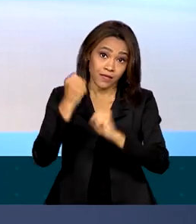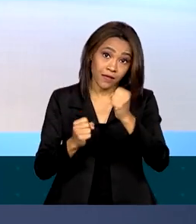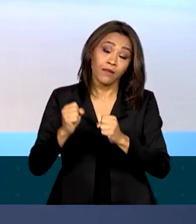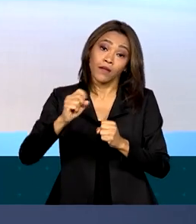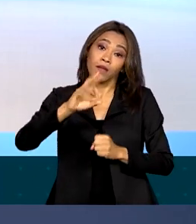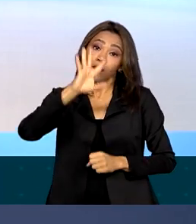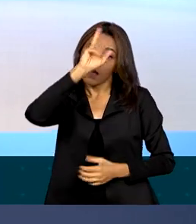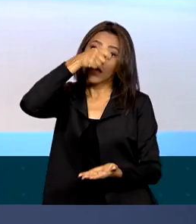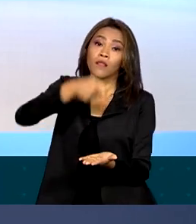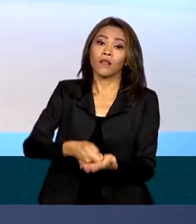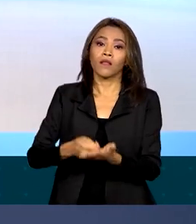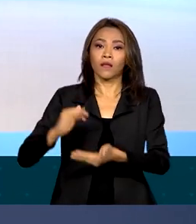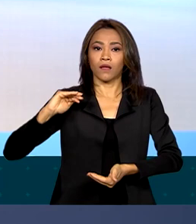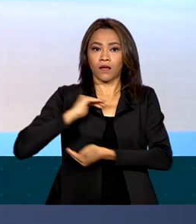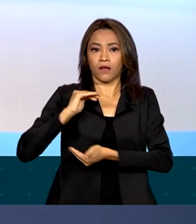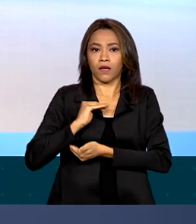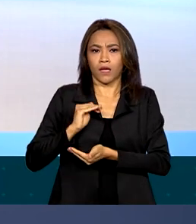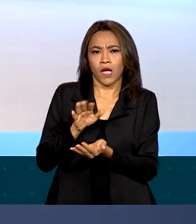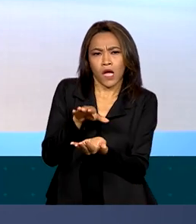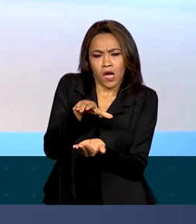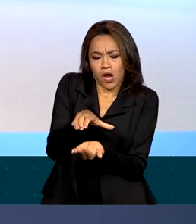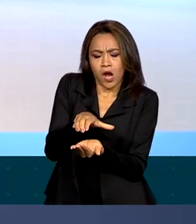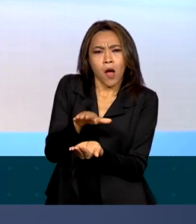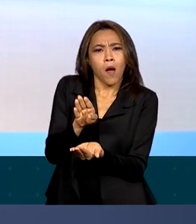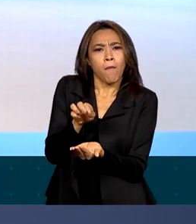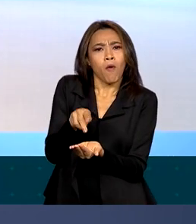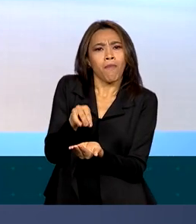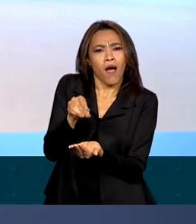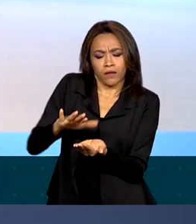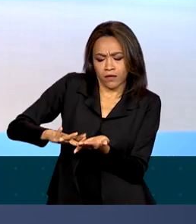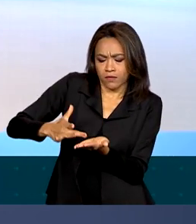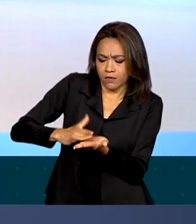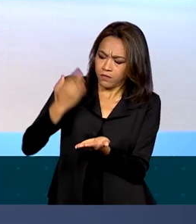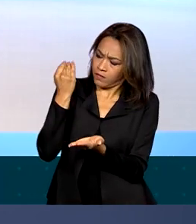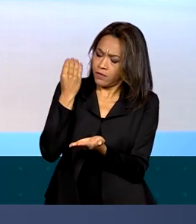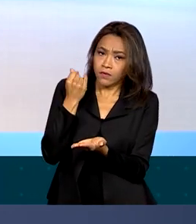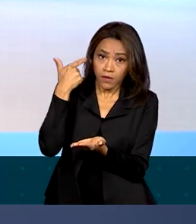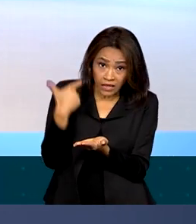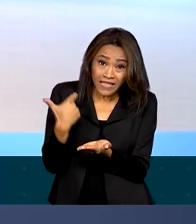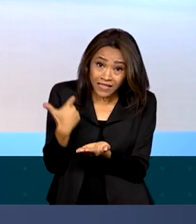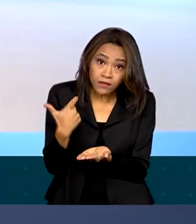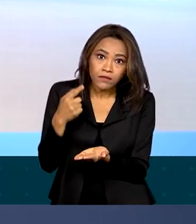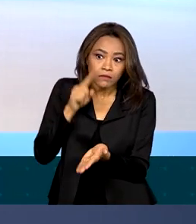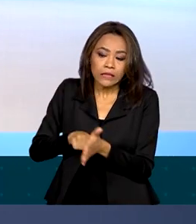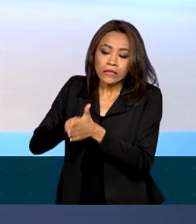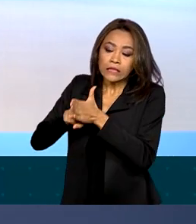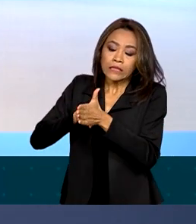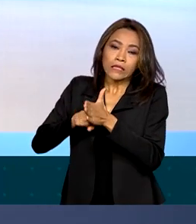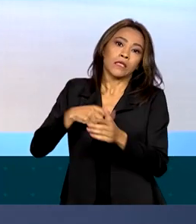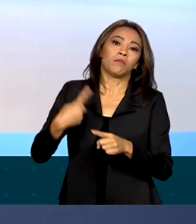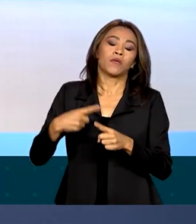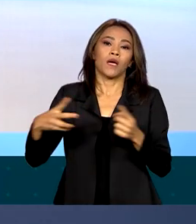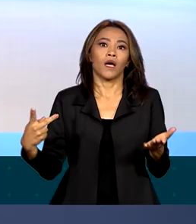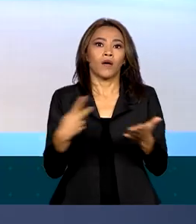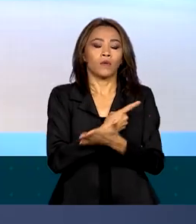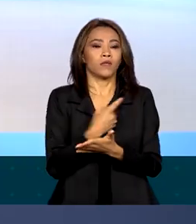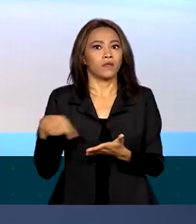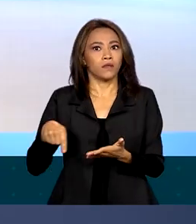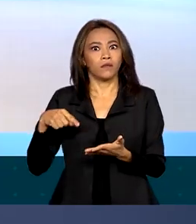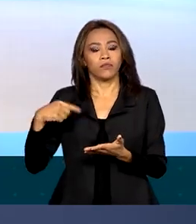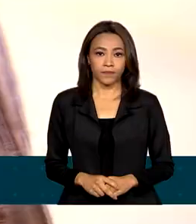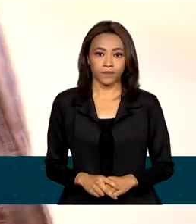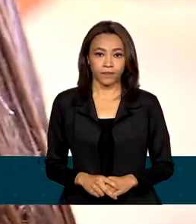Anvisa as pomadas de quatro fabricantes são alvos de investigação devido a relatos de eventos adversos